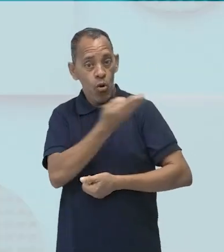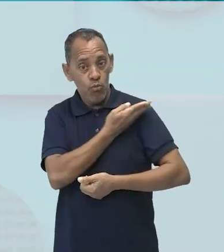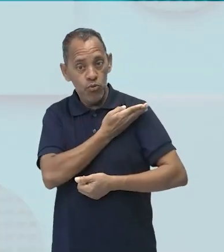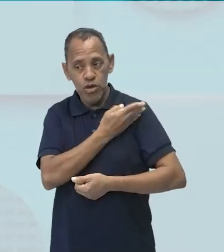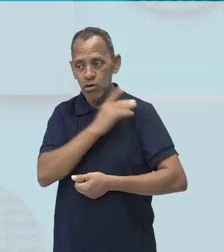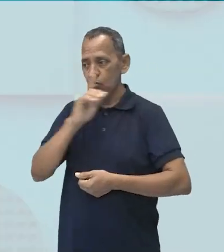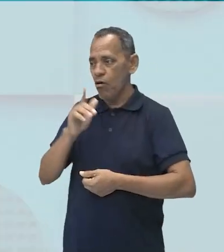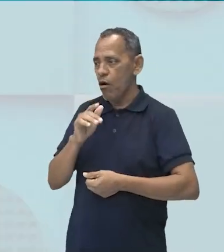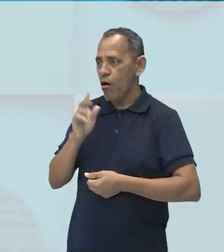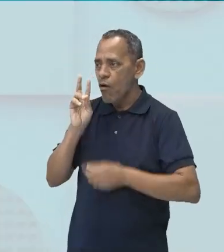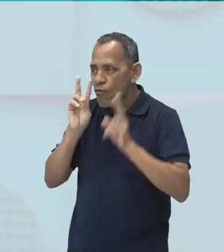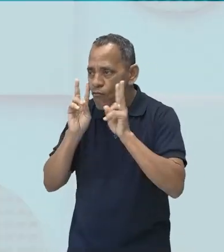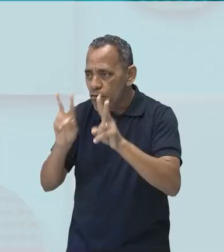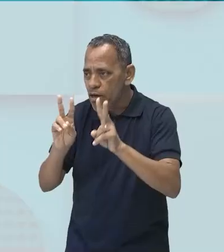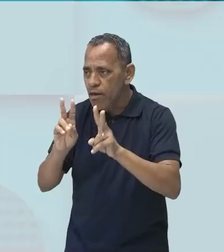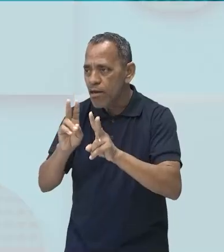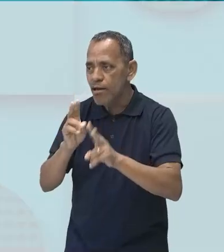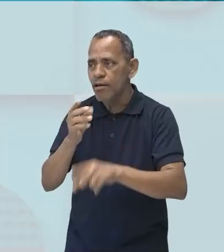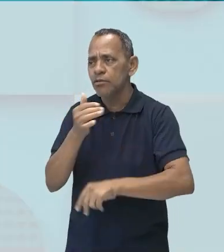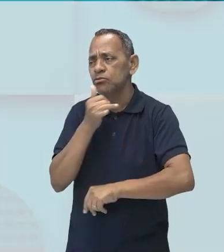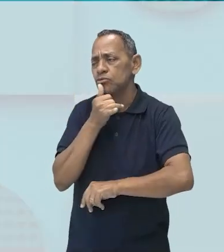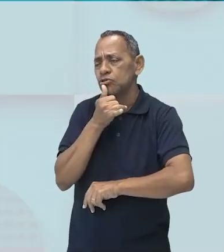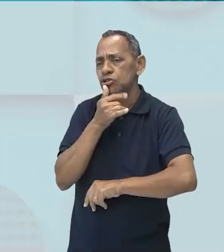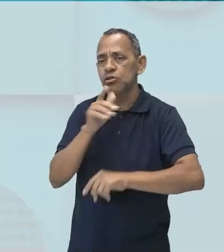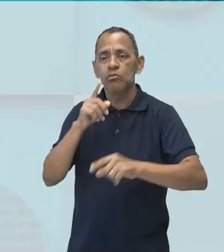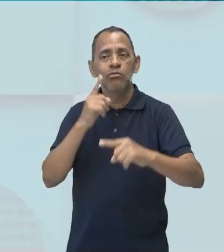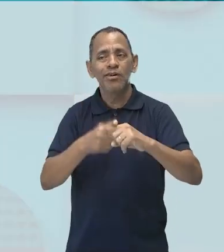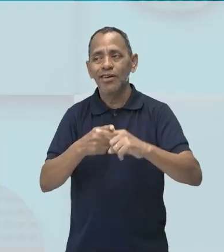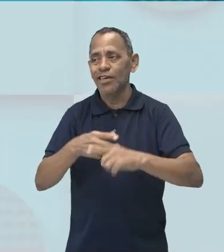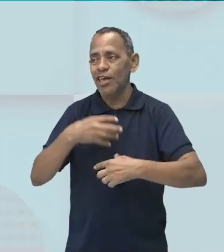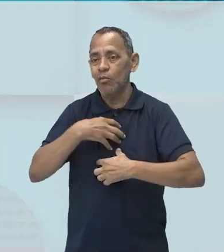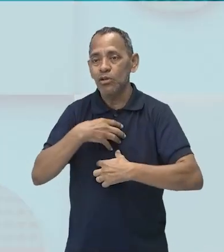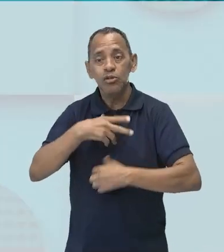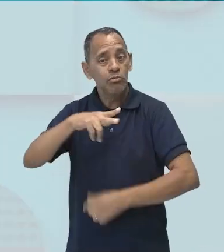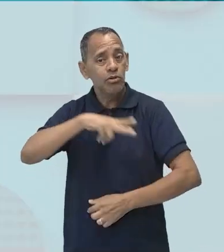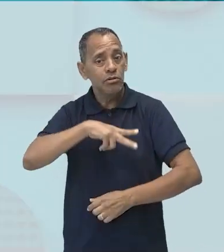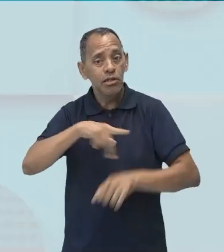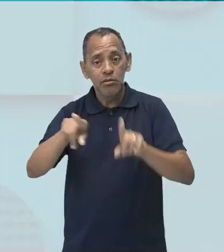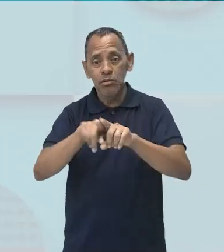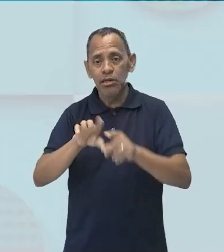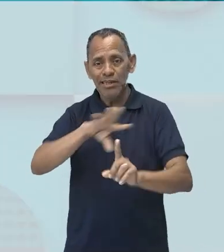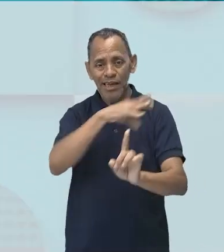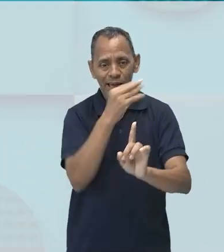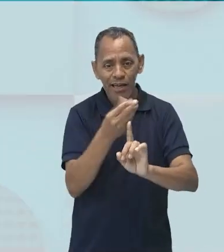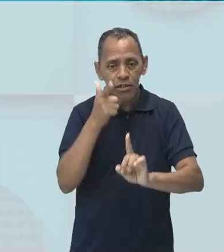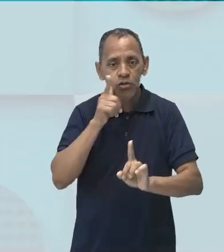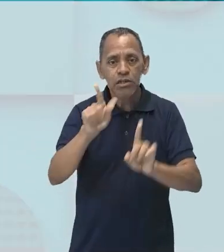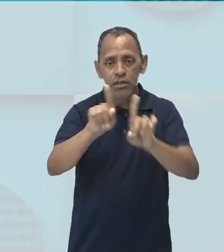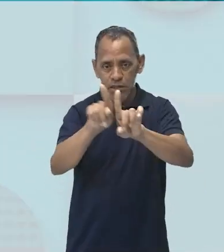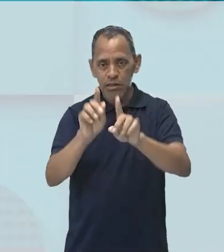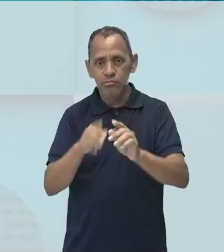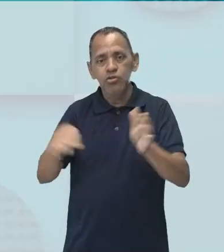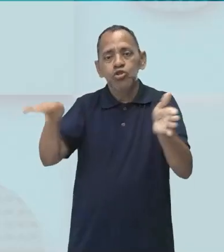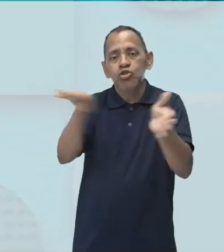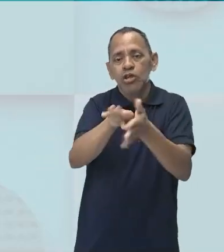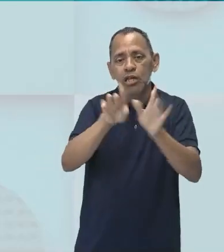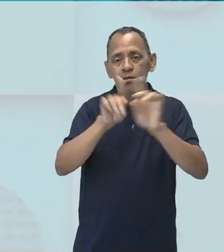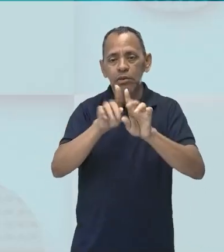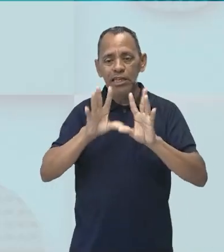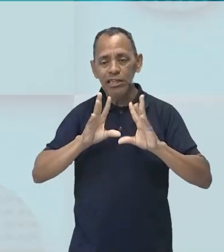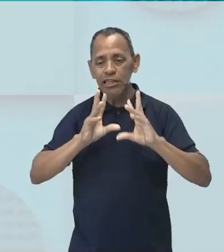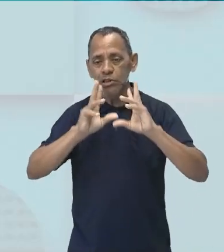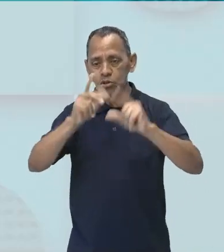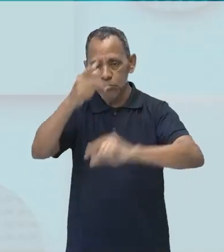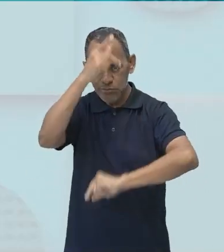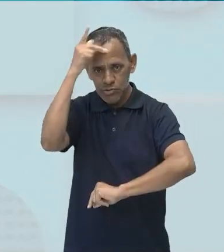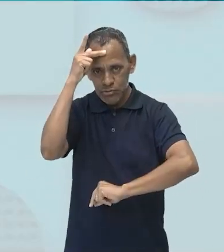triste, porque a emoção é individual e a arte é isso, ela consegue chegar a todos os